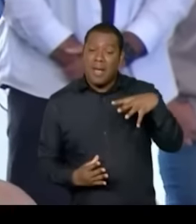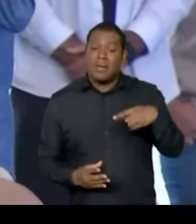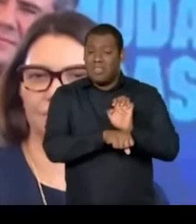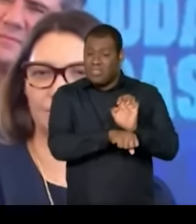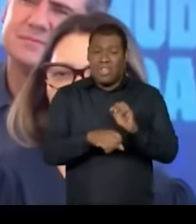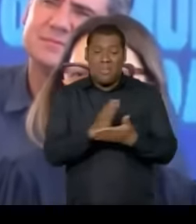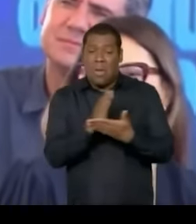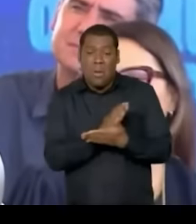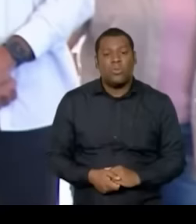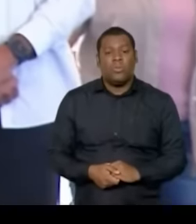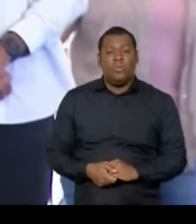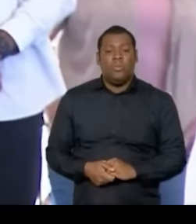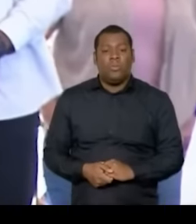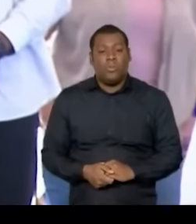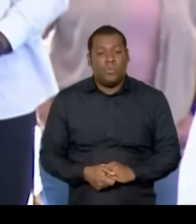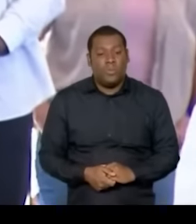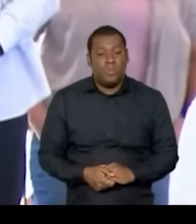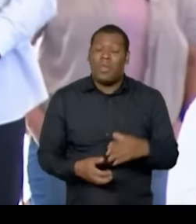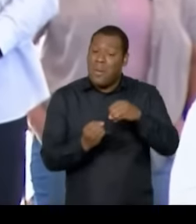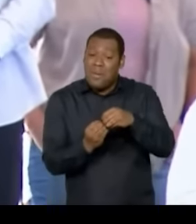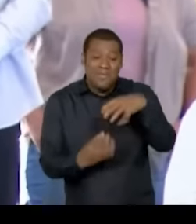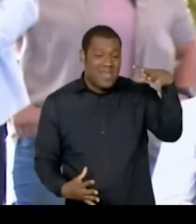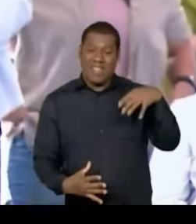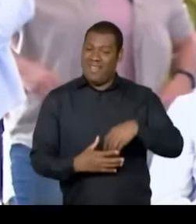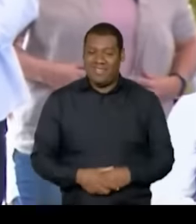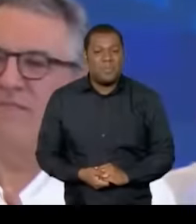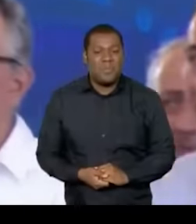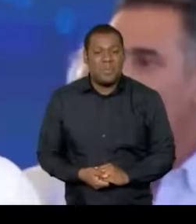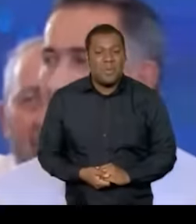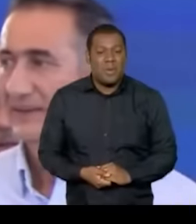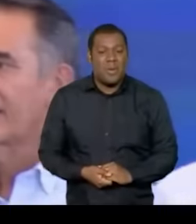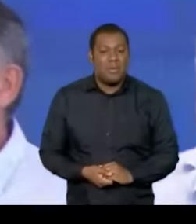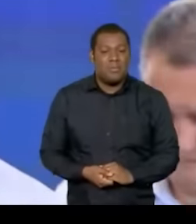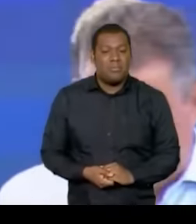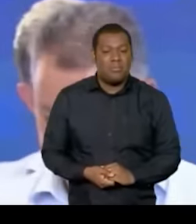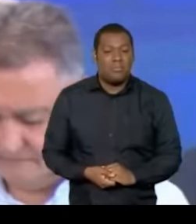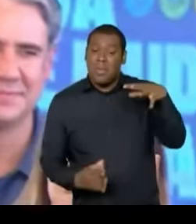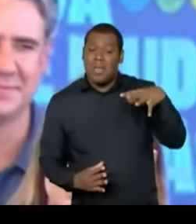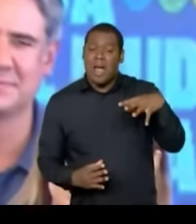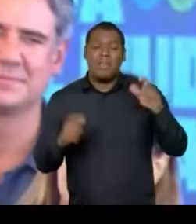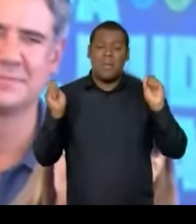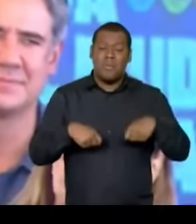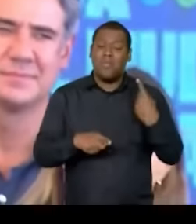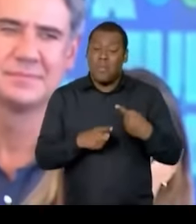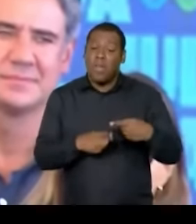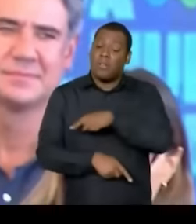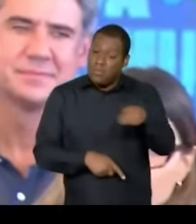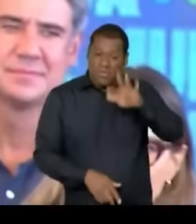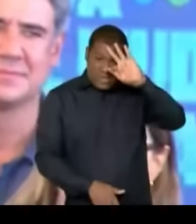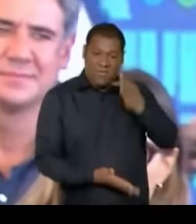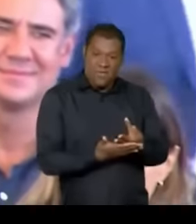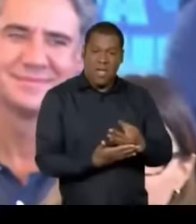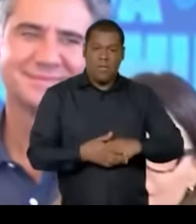milagre graças a Deus ô gente esse é o milagre é o milagre só pode acontecer esse Milagre da Fé de vocês